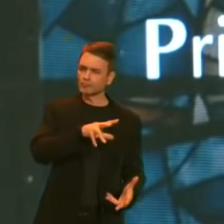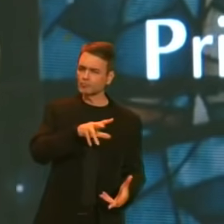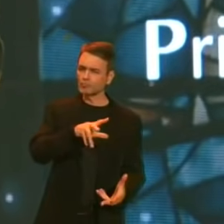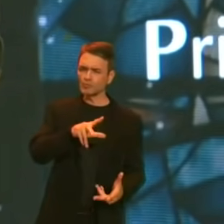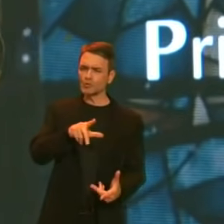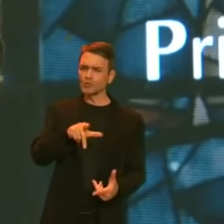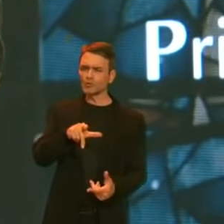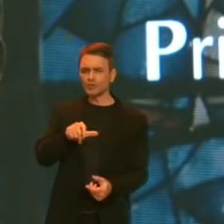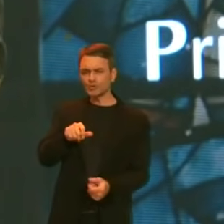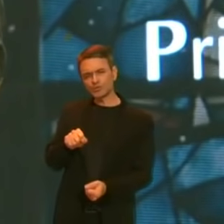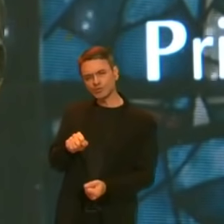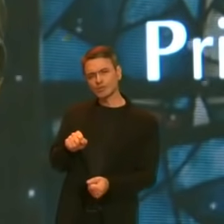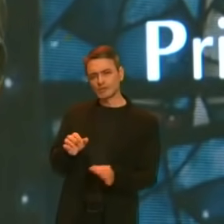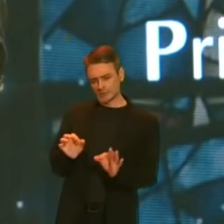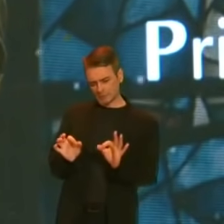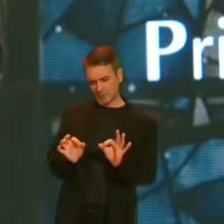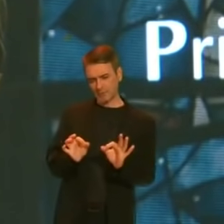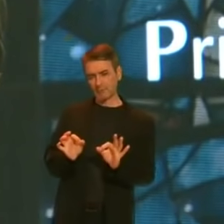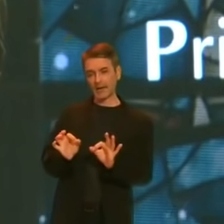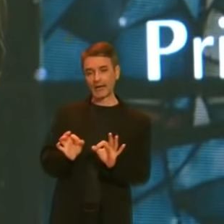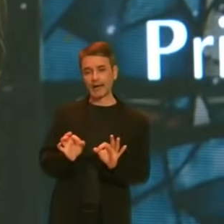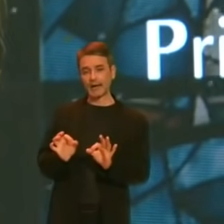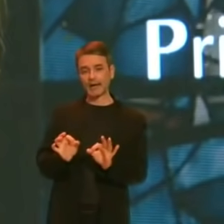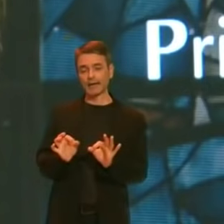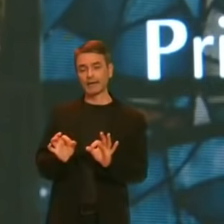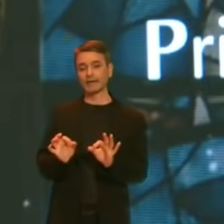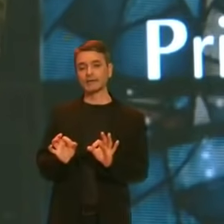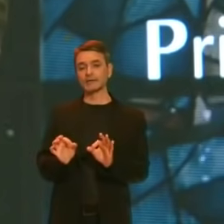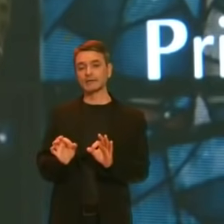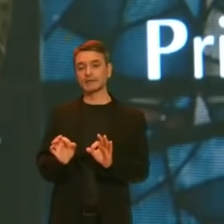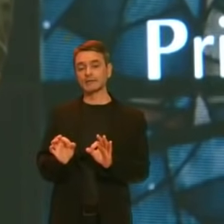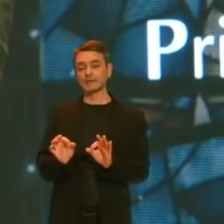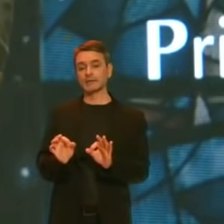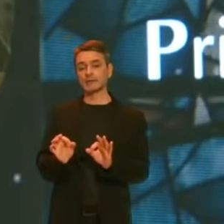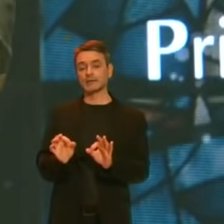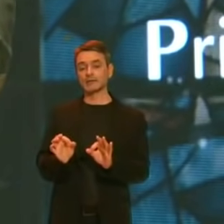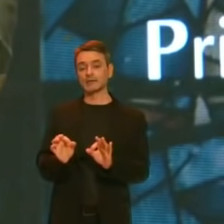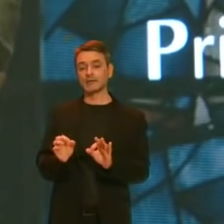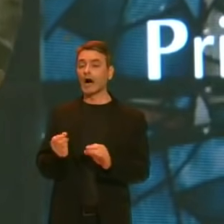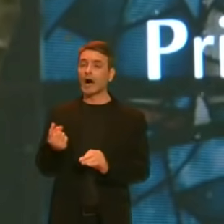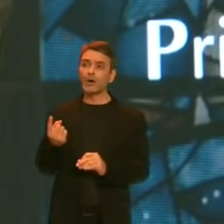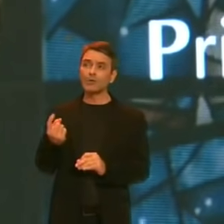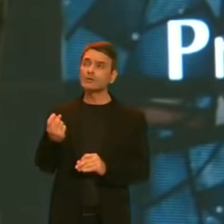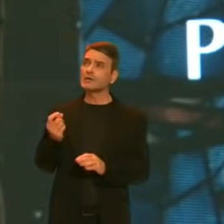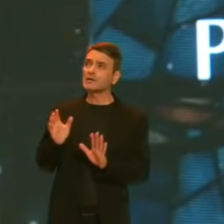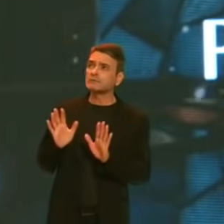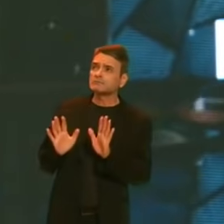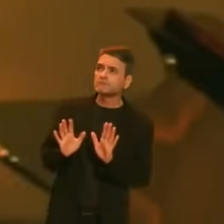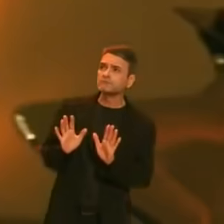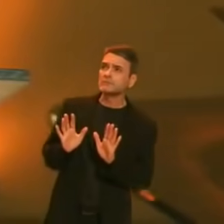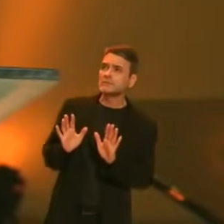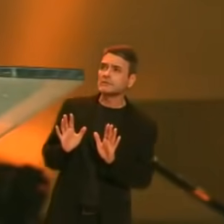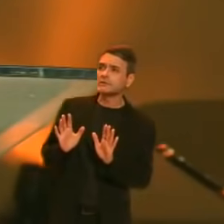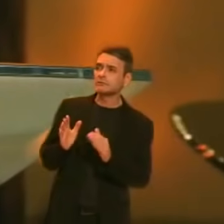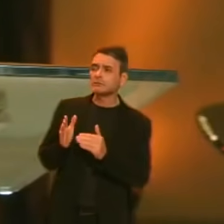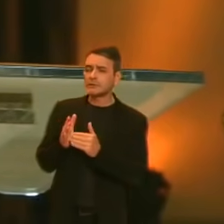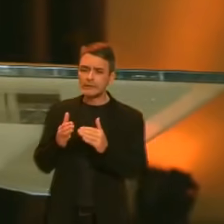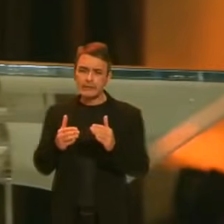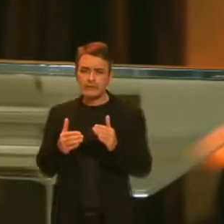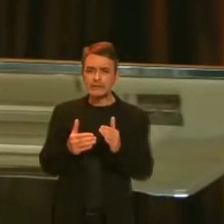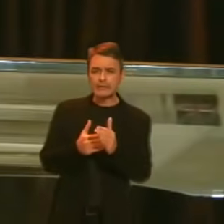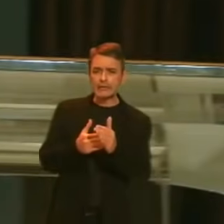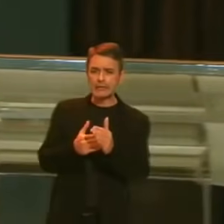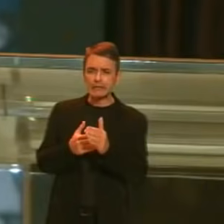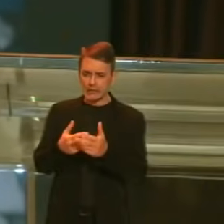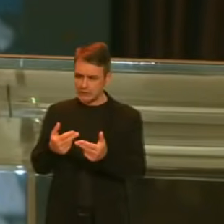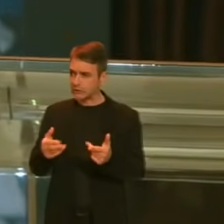algo assim, a única coisa que detém essas forças é quando a